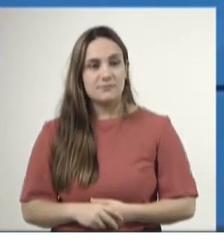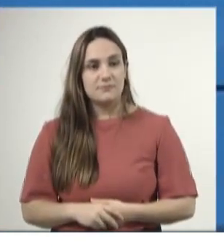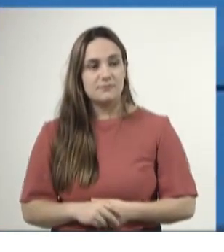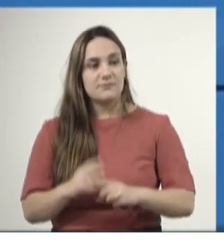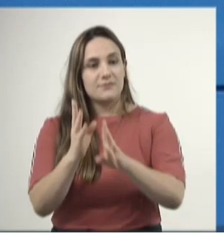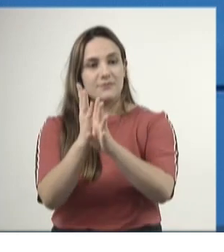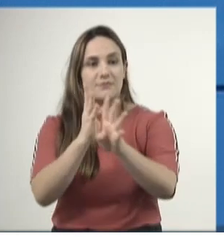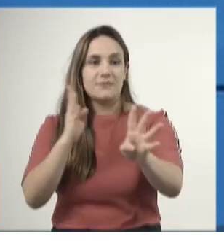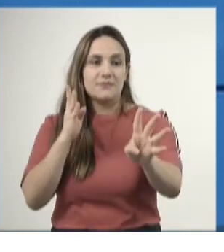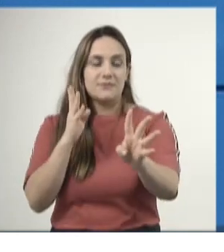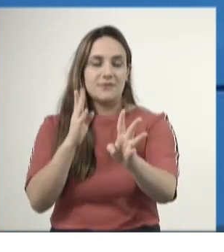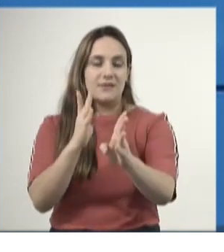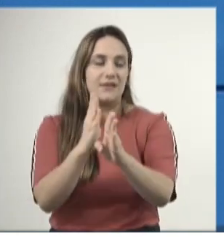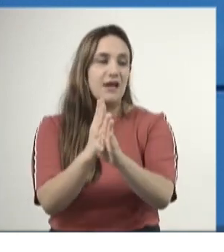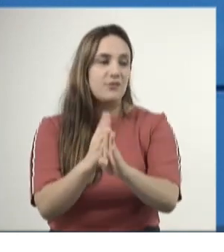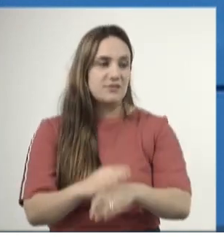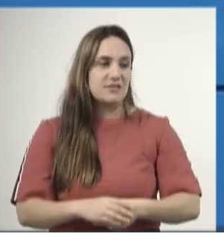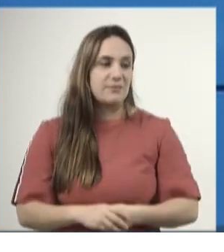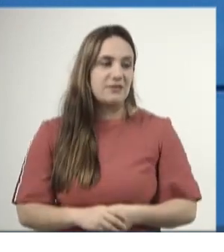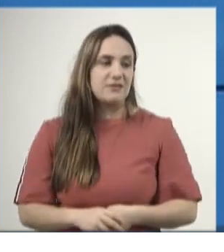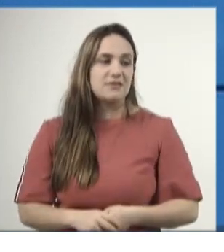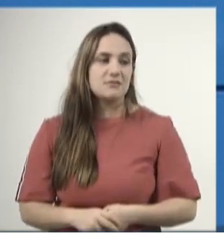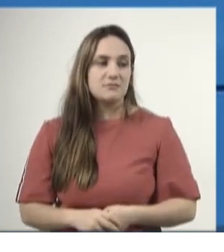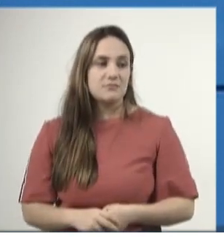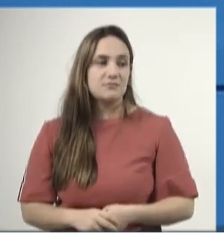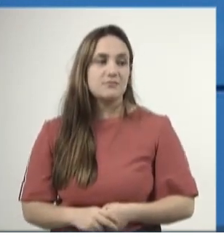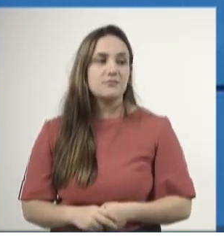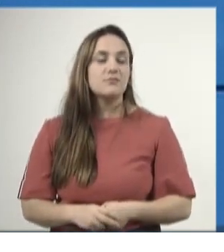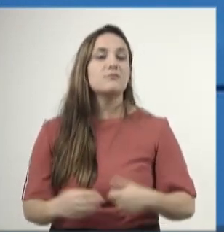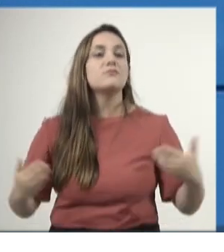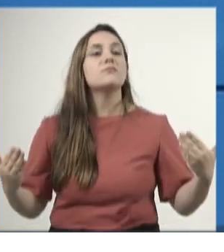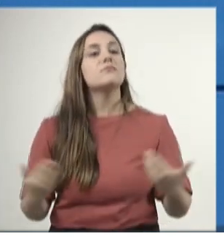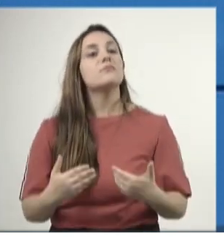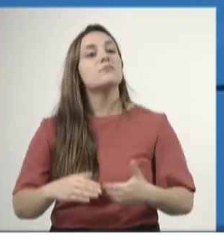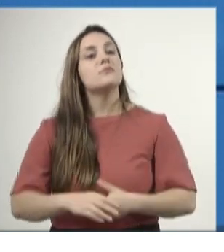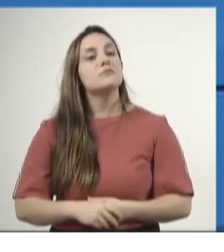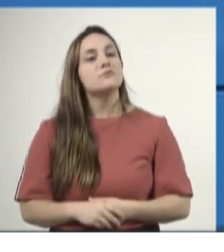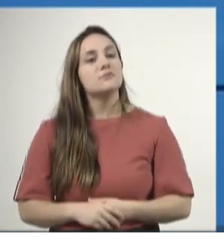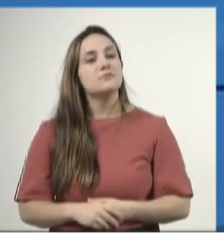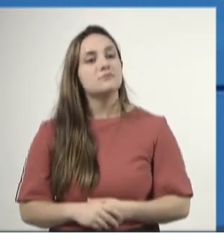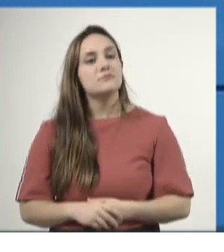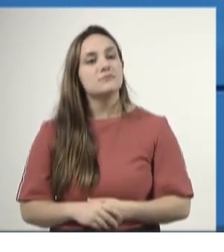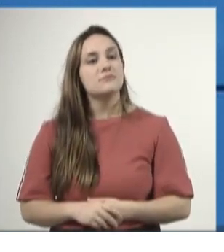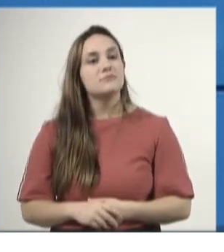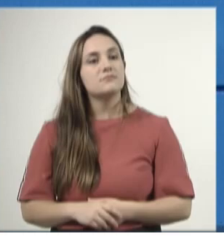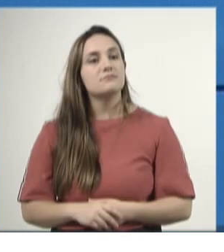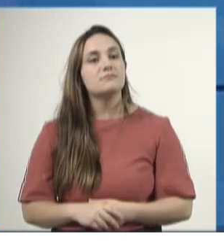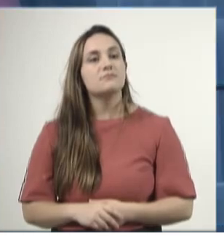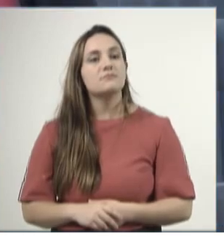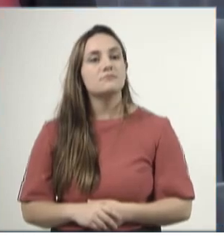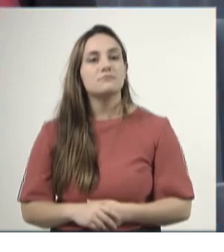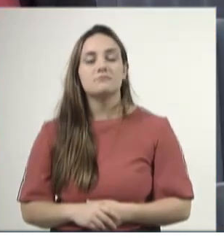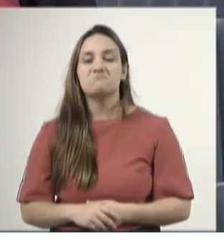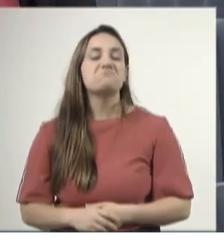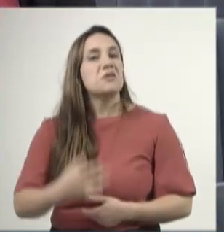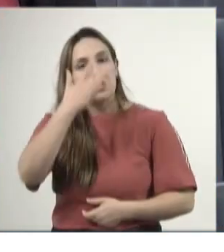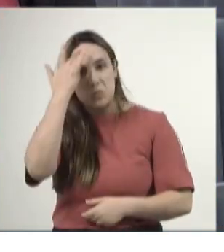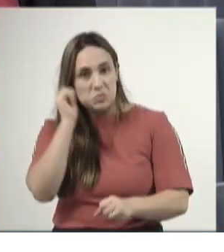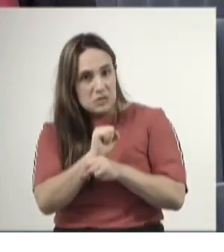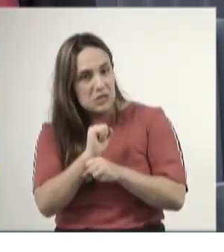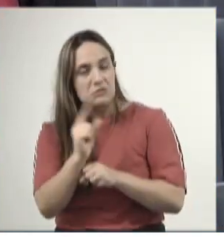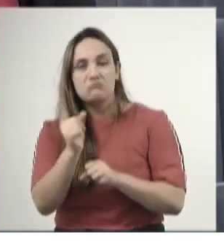reduzindo. Hoje, a fila está em ampla aceitação e nenhum